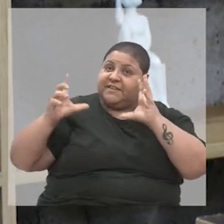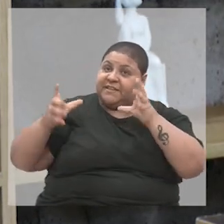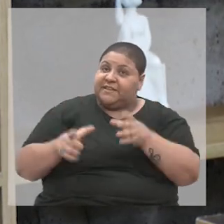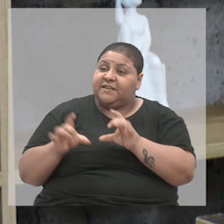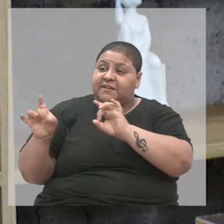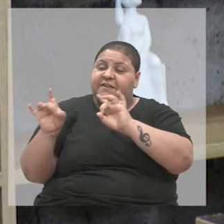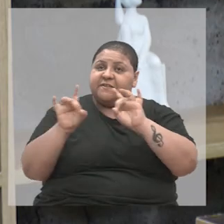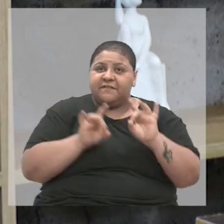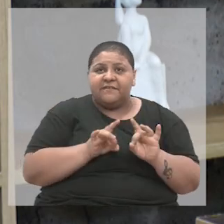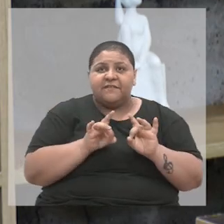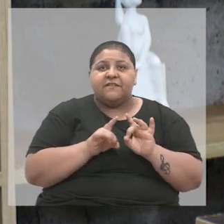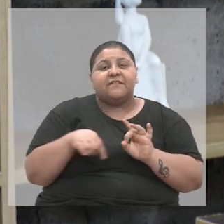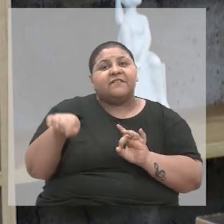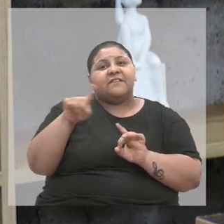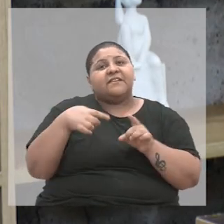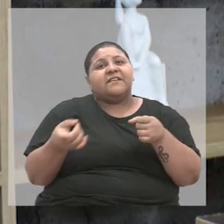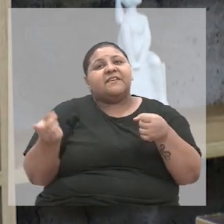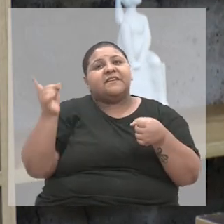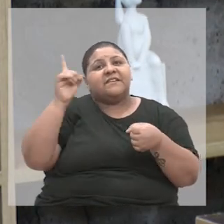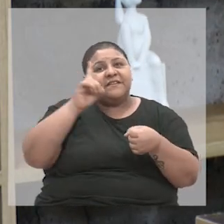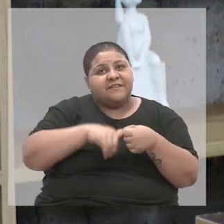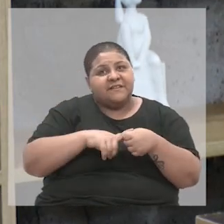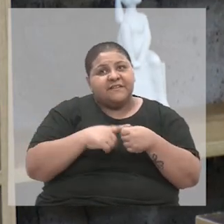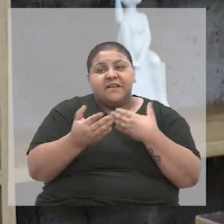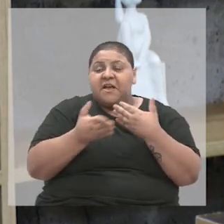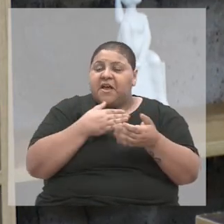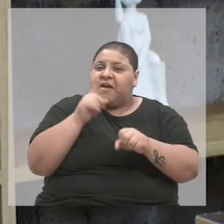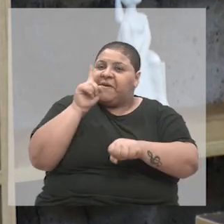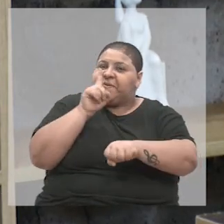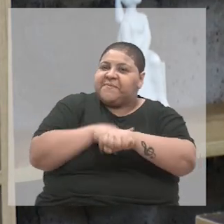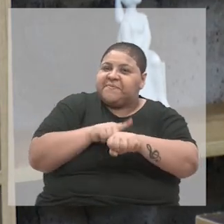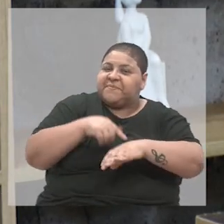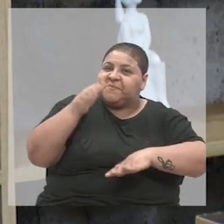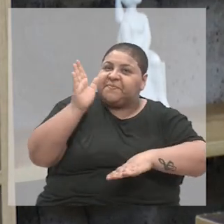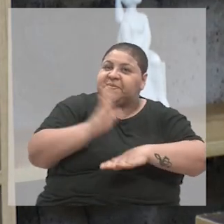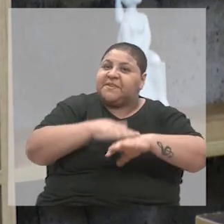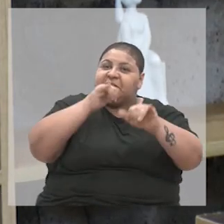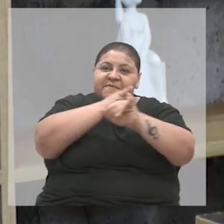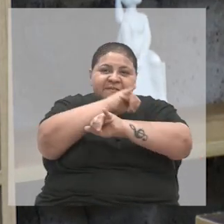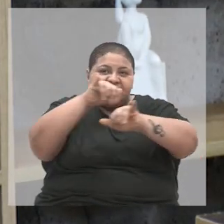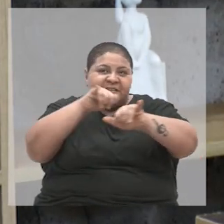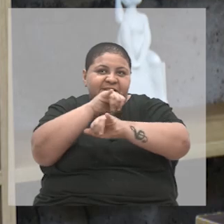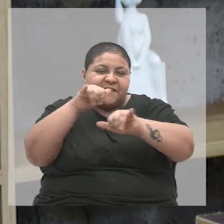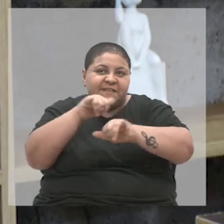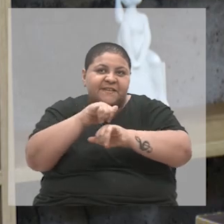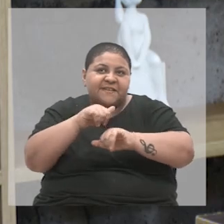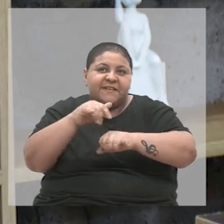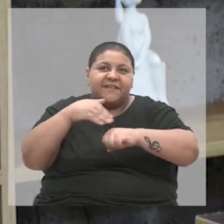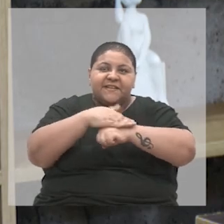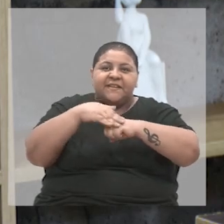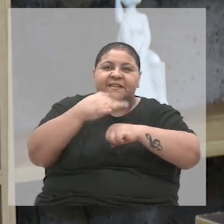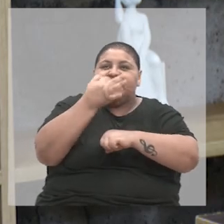Câmara Caxias, a todos que nos acompanharam, e a gente volta a qualquer momento, né, com mais um